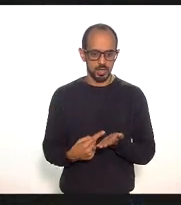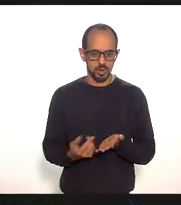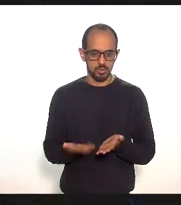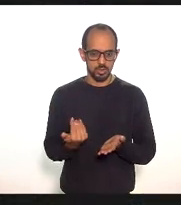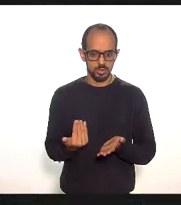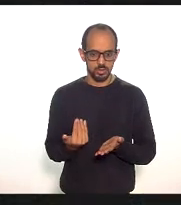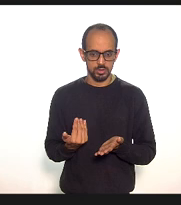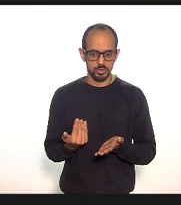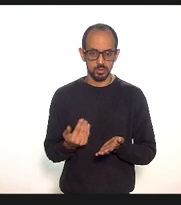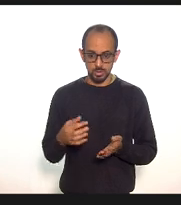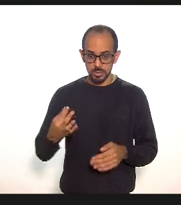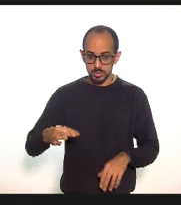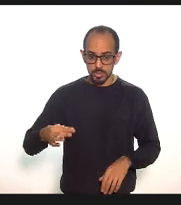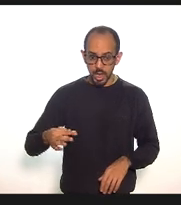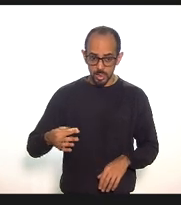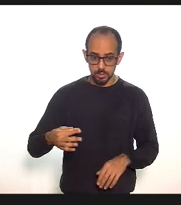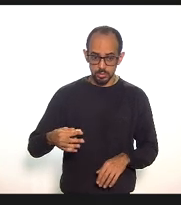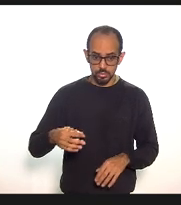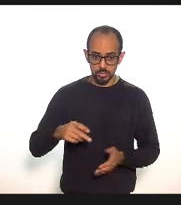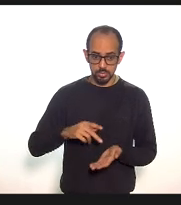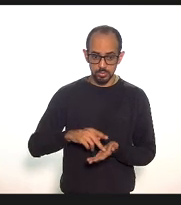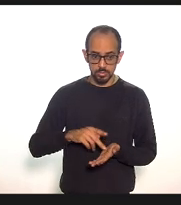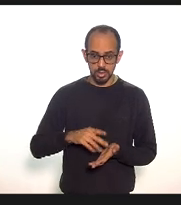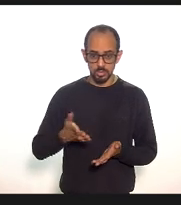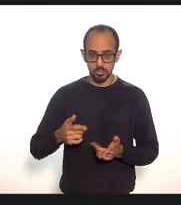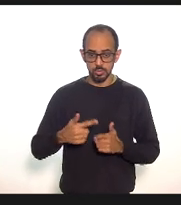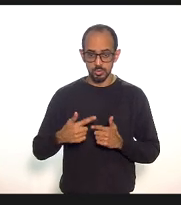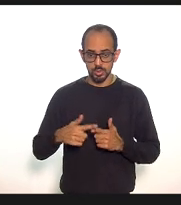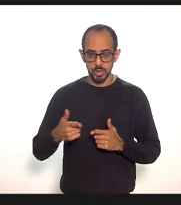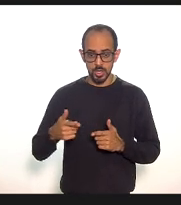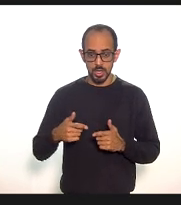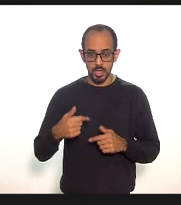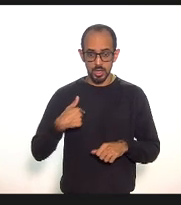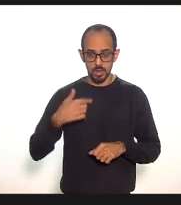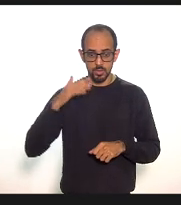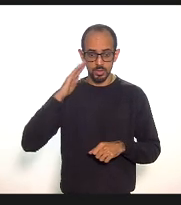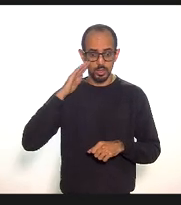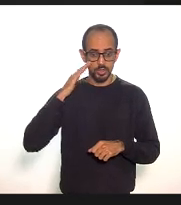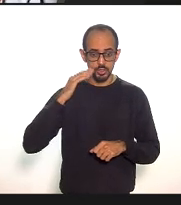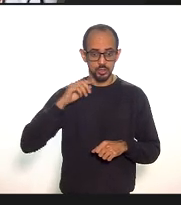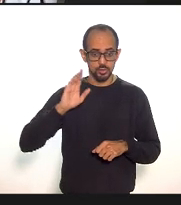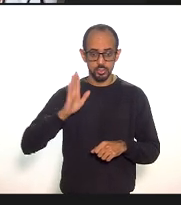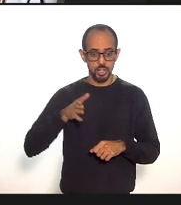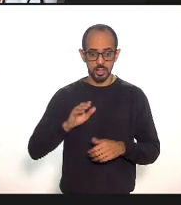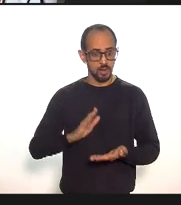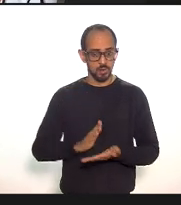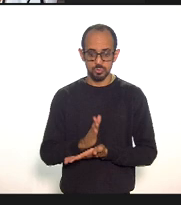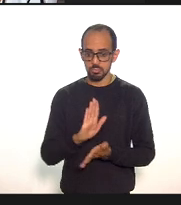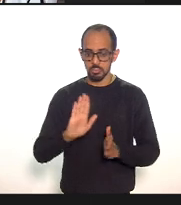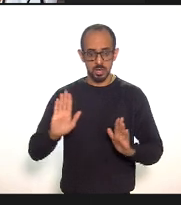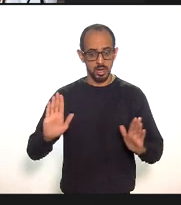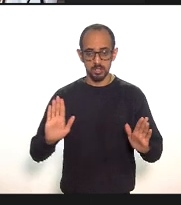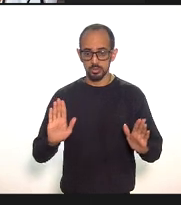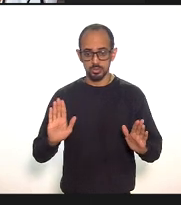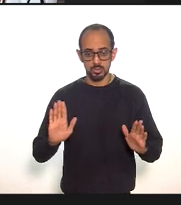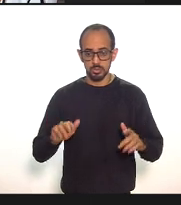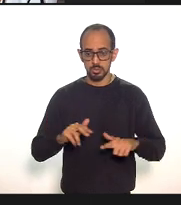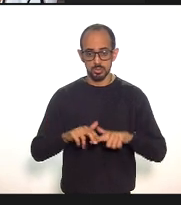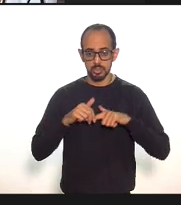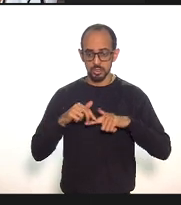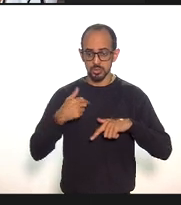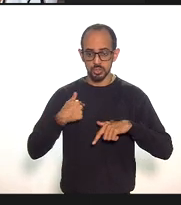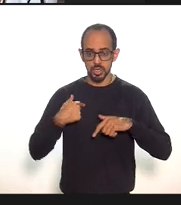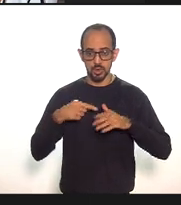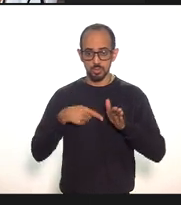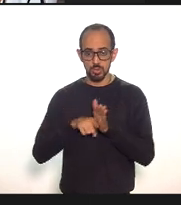Exatamente, exatamente. Inclusive, pelo que eu tinha entendido, já estava até superado. Por isso que eu perguntei, até